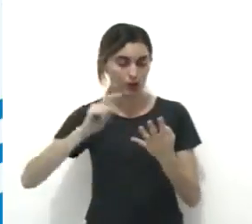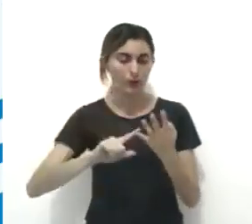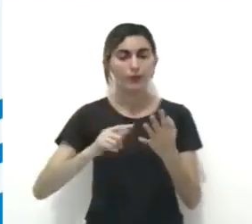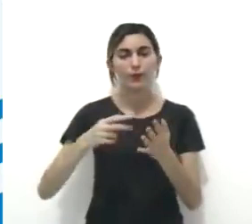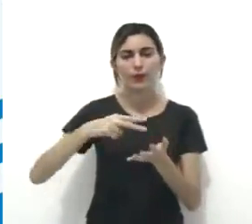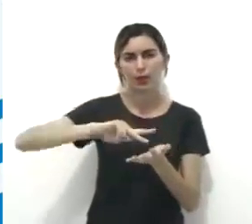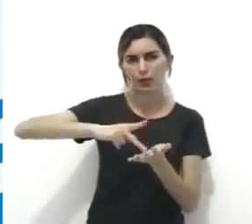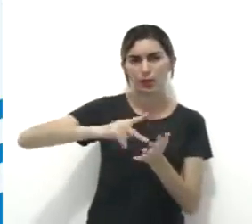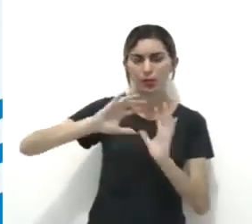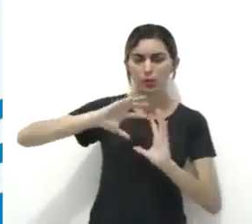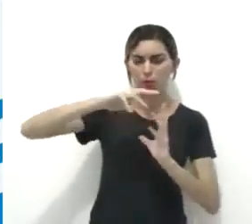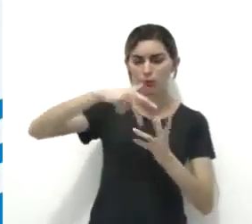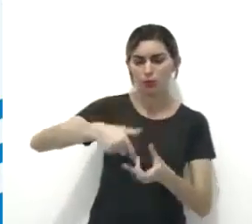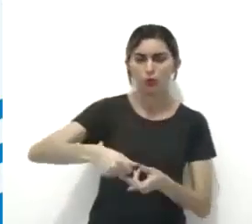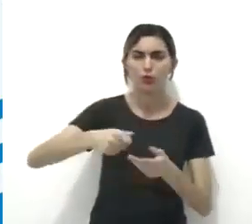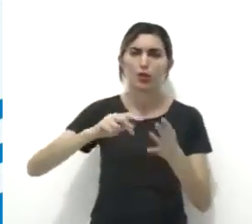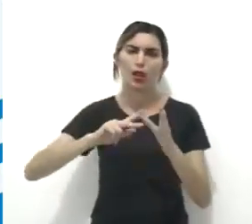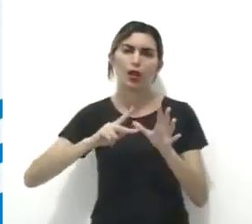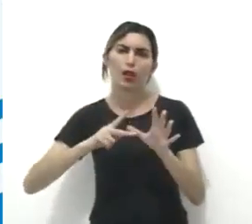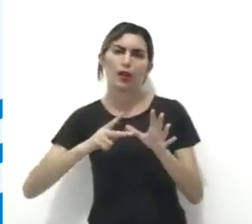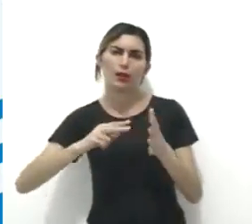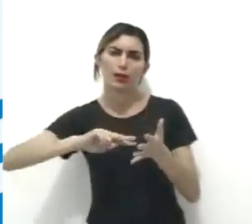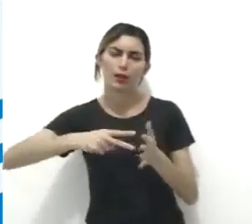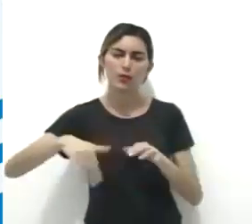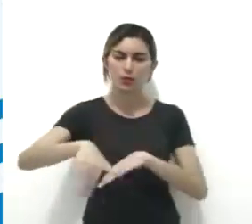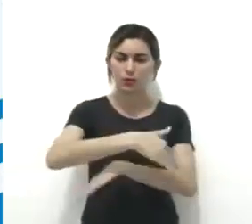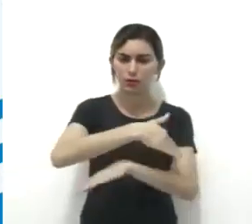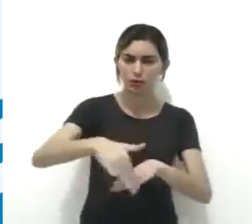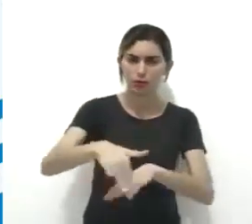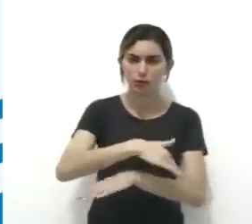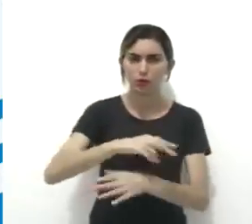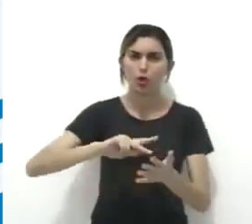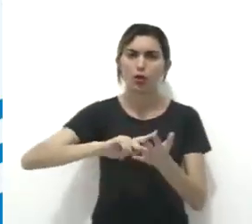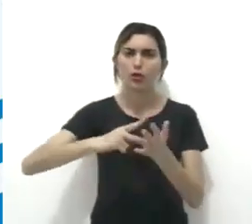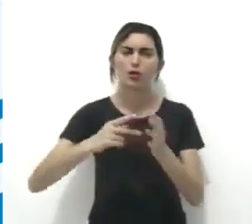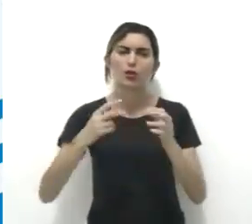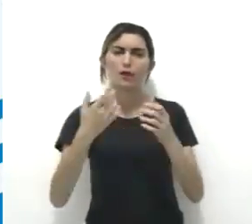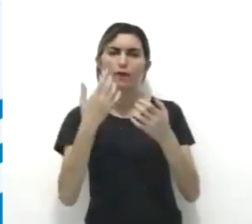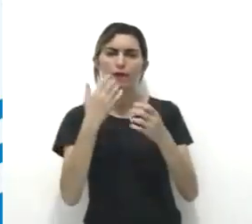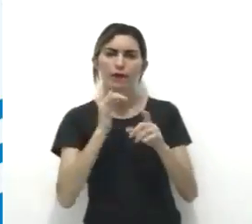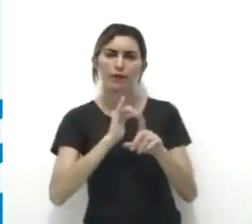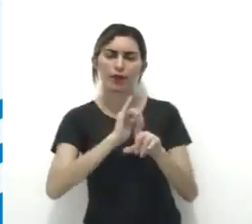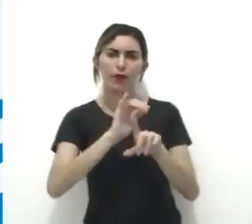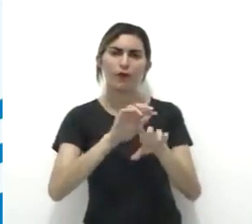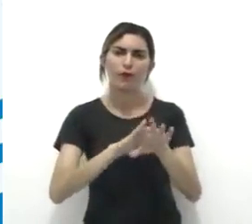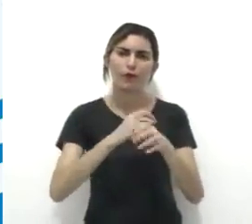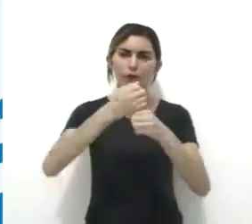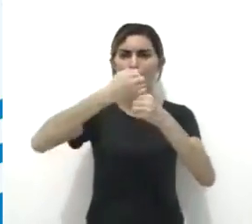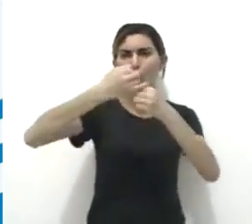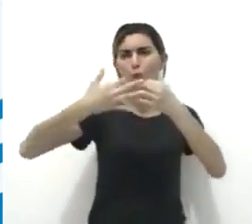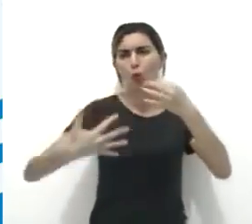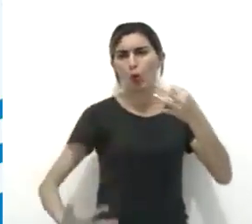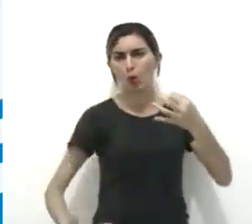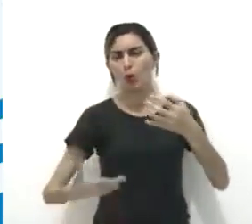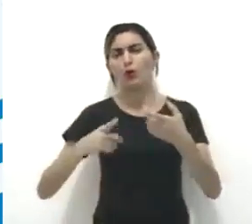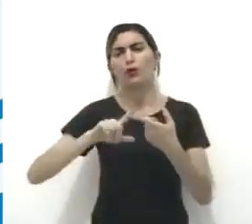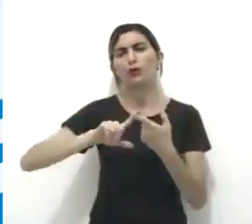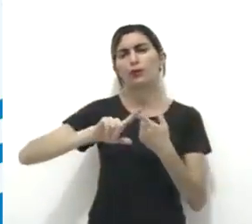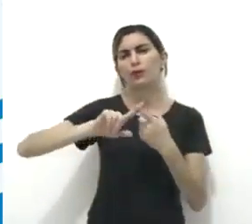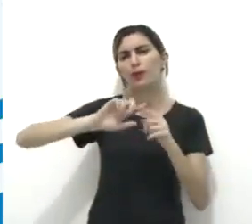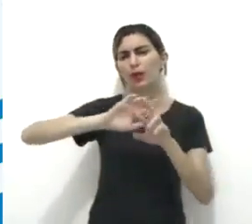africana, danças no mundo, danças urbanas, danças folclóricas regionais, danças de